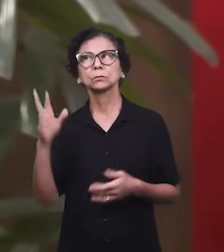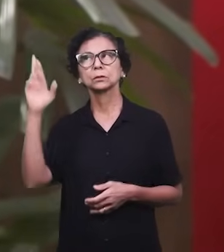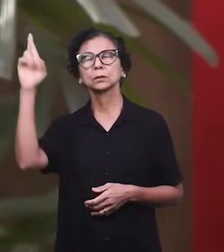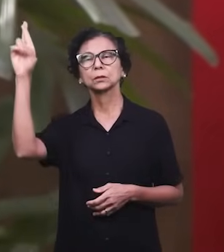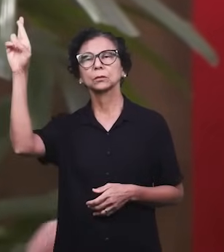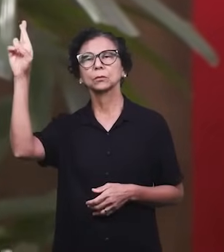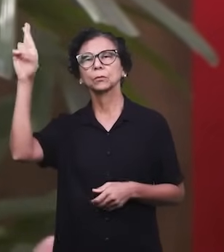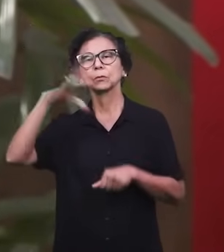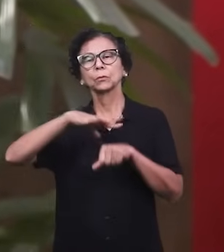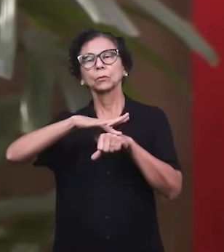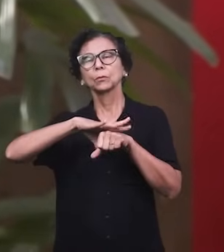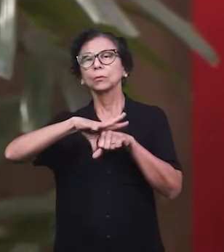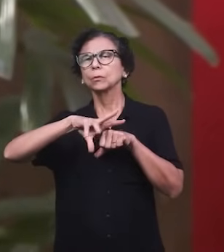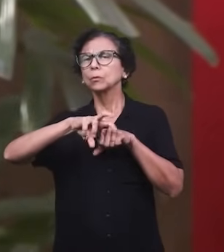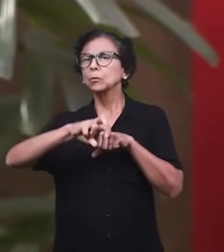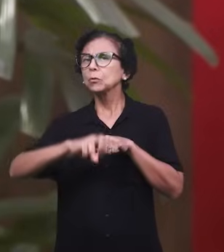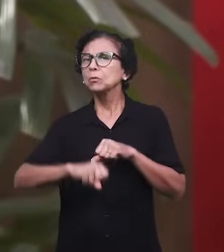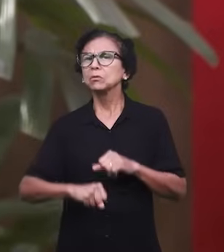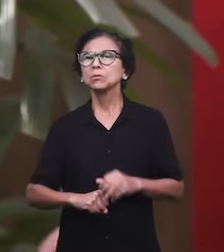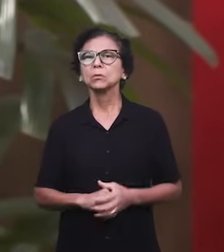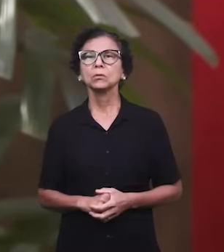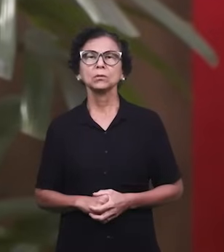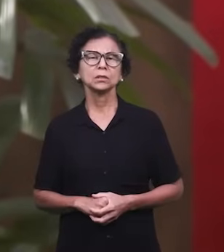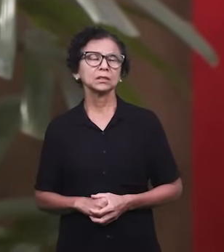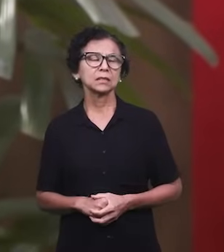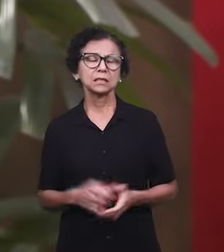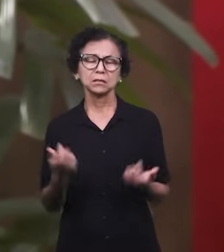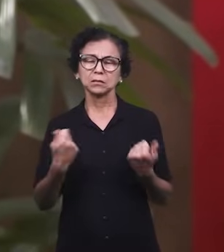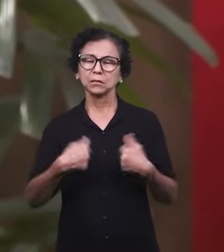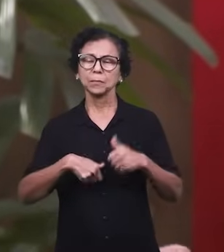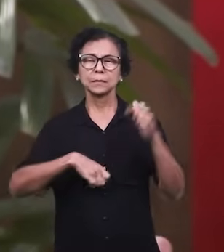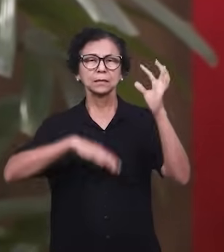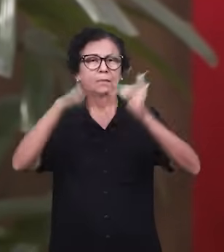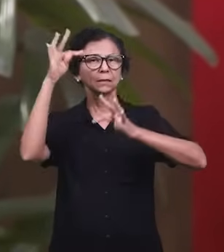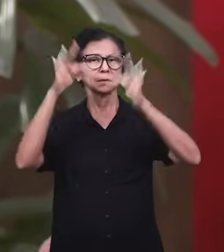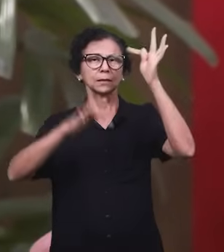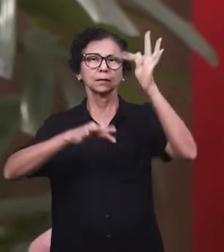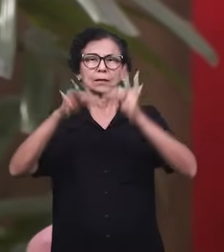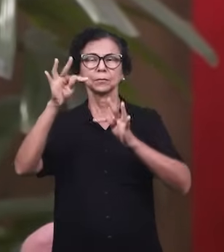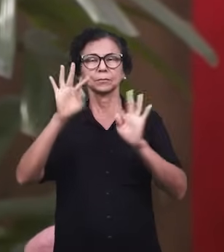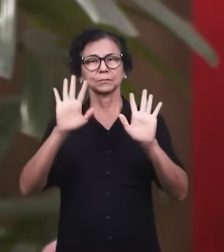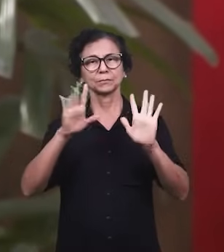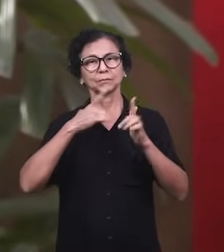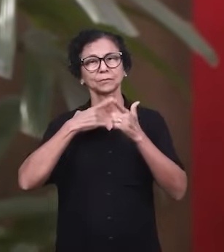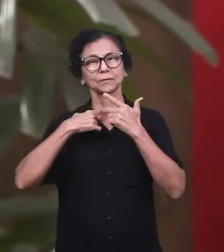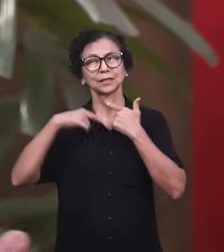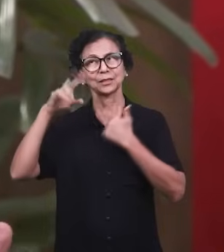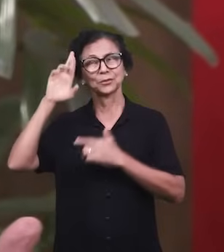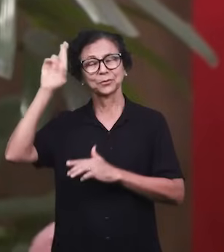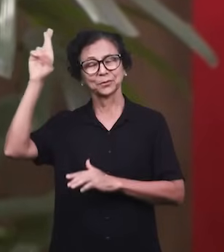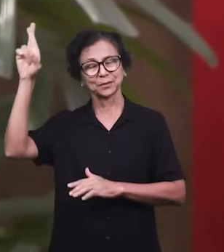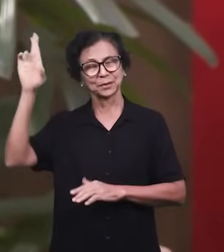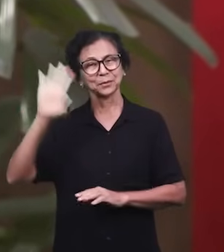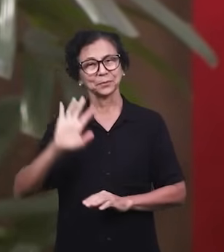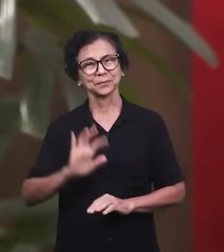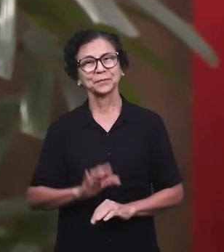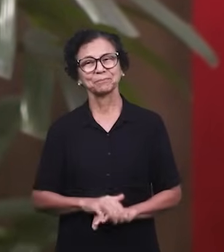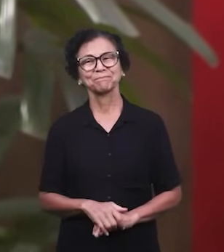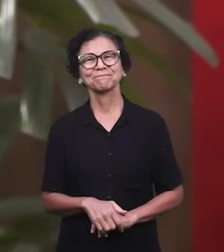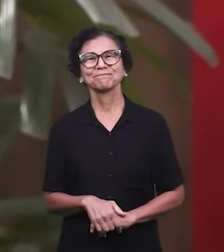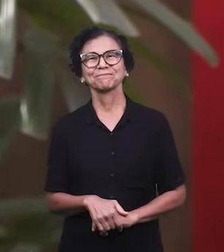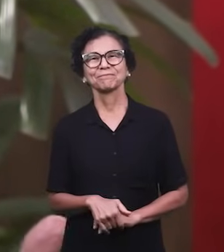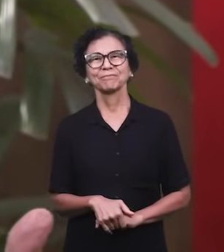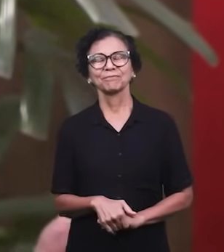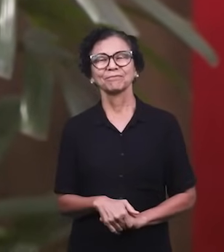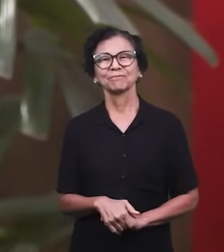Senhor totalmente sem até precisar de tratamento. Isso depende da vontade do Senhor, daquilo que o Senhor quer fazer,